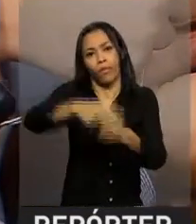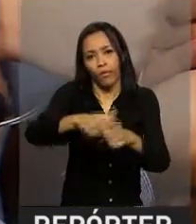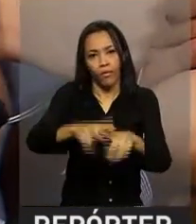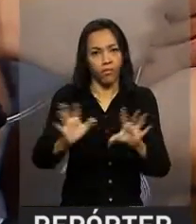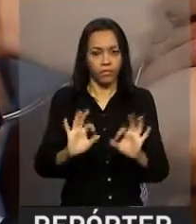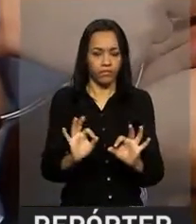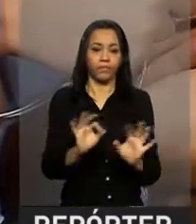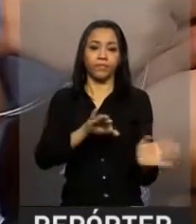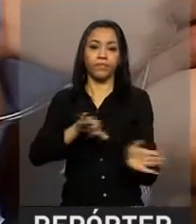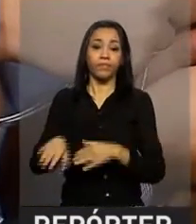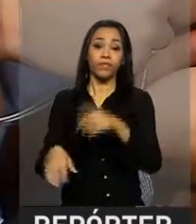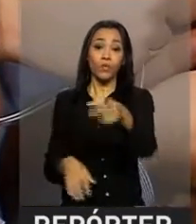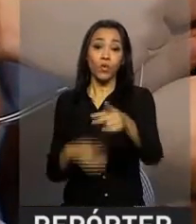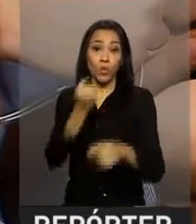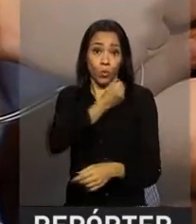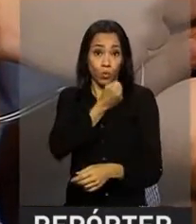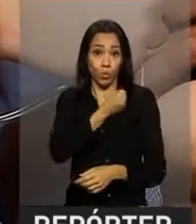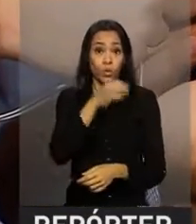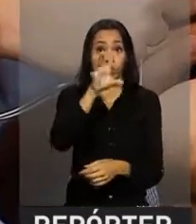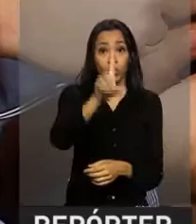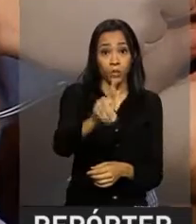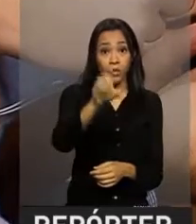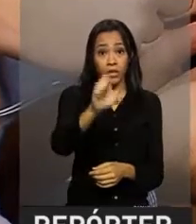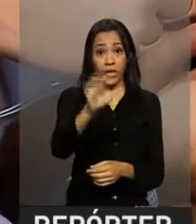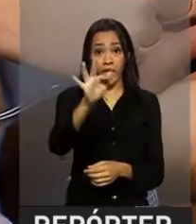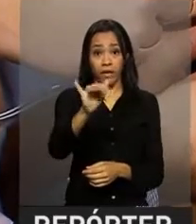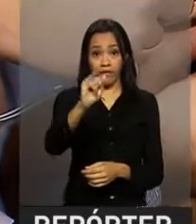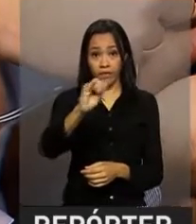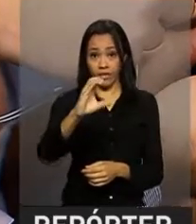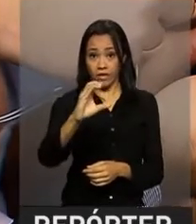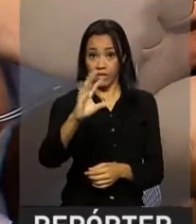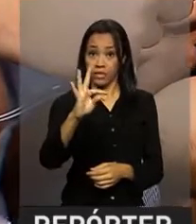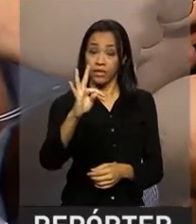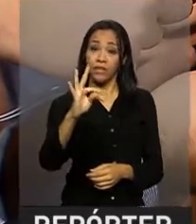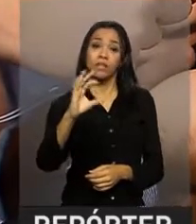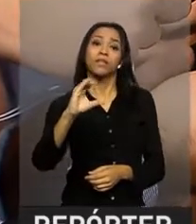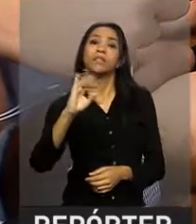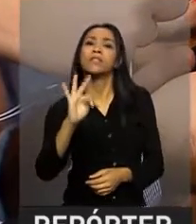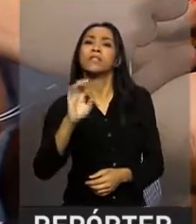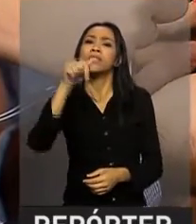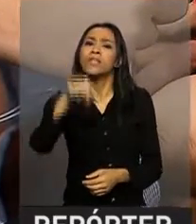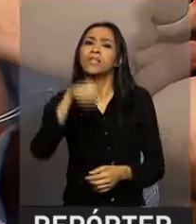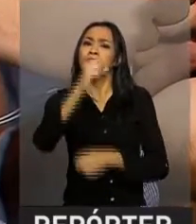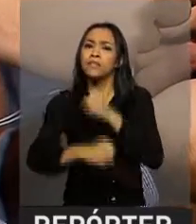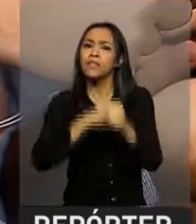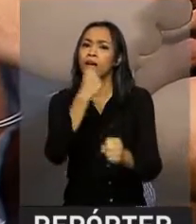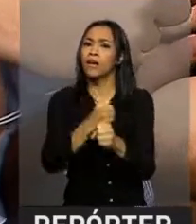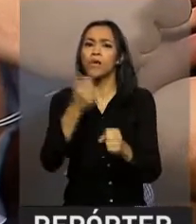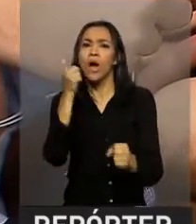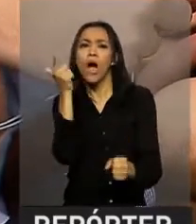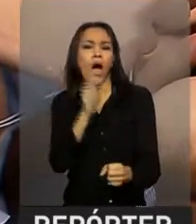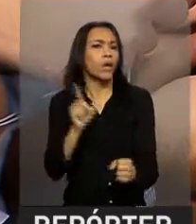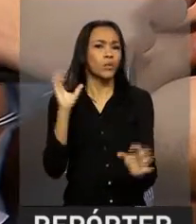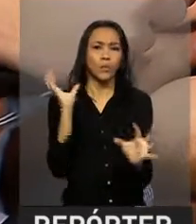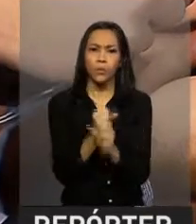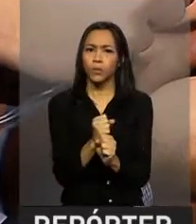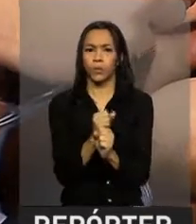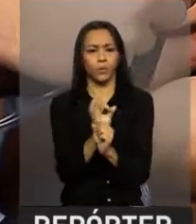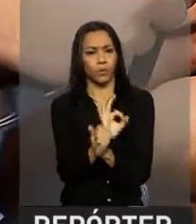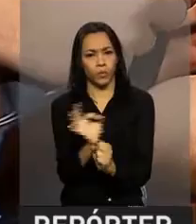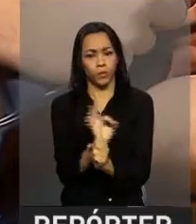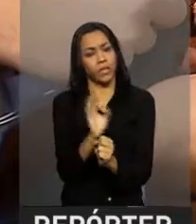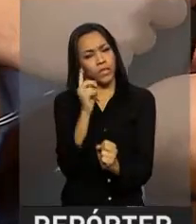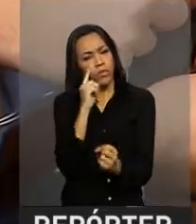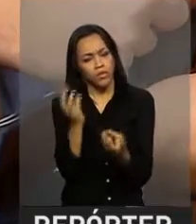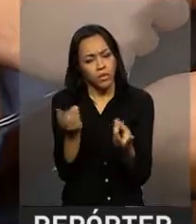do déficit desse ano não está fechado ainda, porque nós queremos apresentar um número verdadeiro. Uma das críticas que